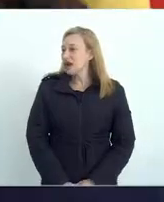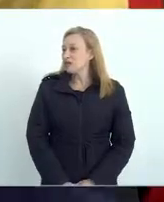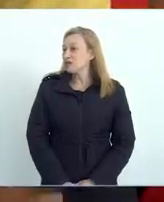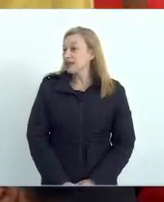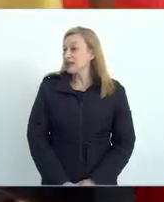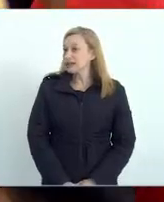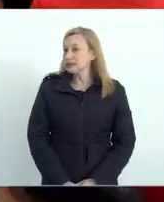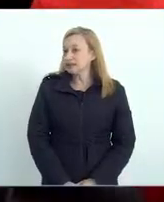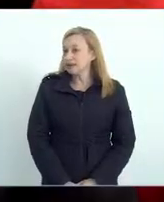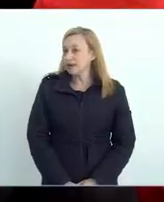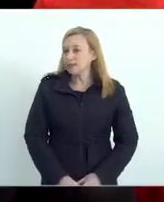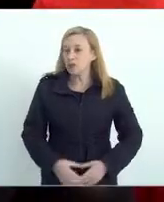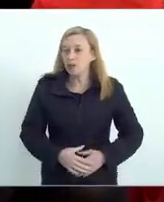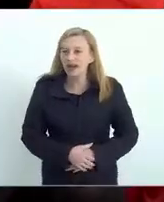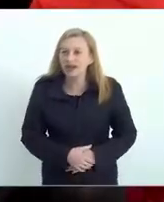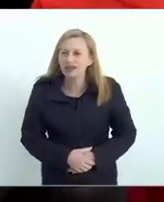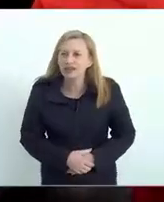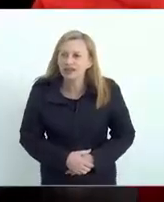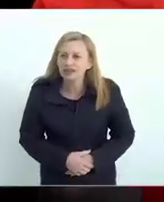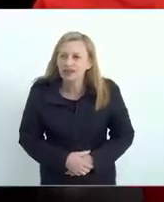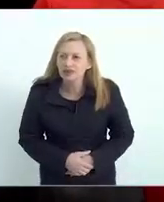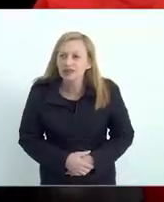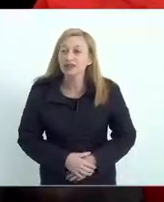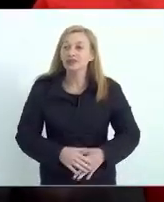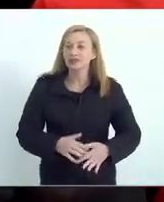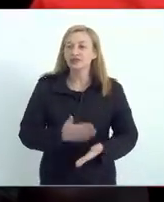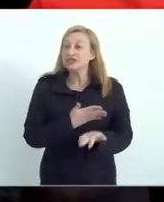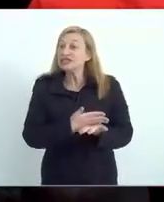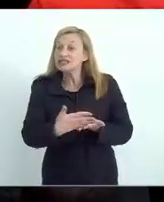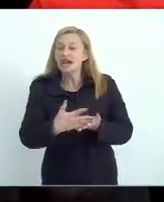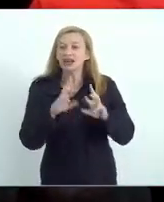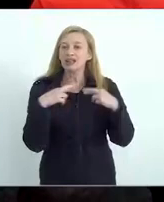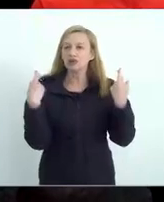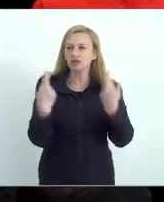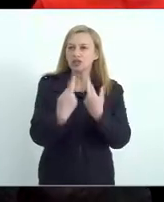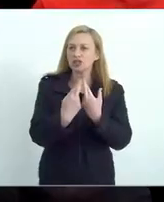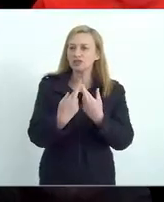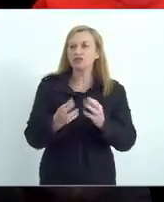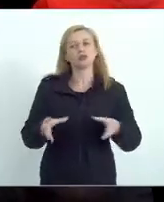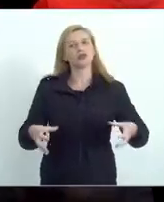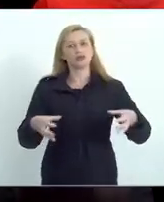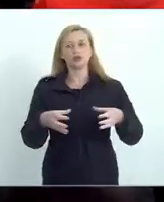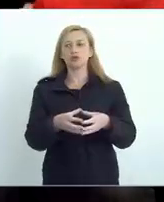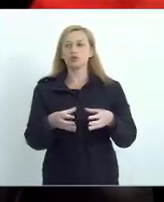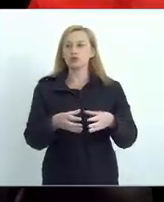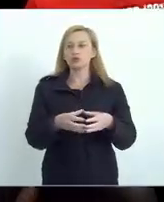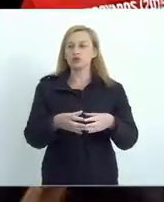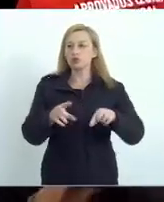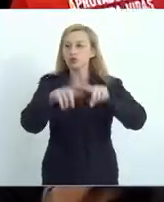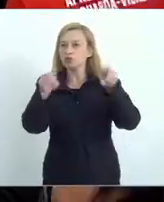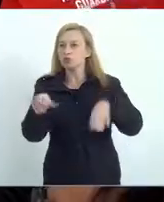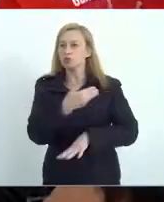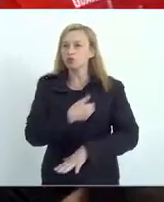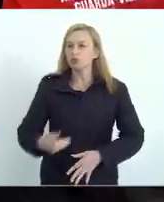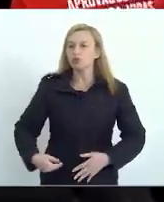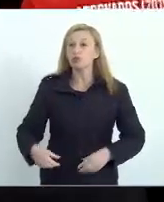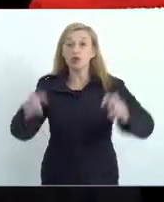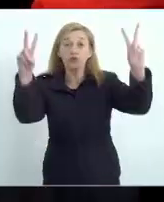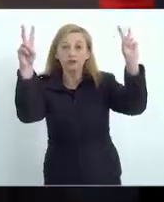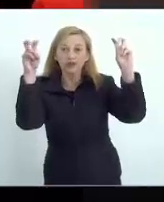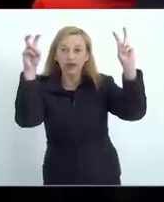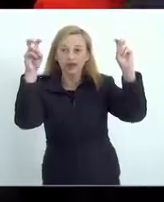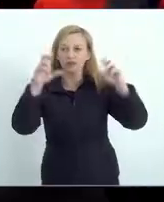Oi bom dia bom dia a todos declaro aberta a sétima audiência pública da comissão de servidores públicos que tem como